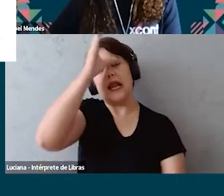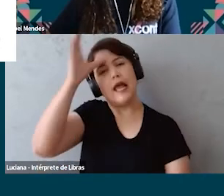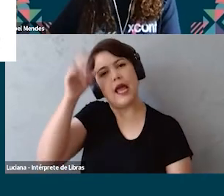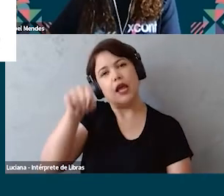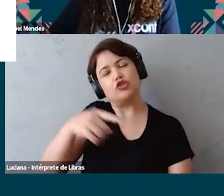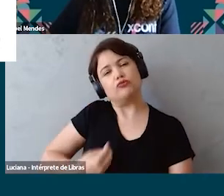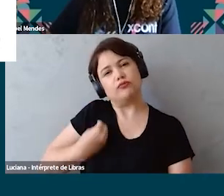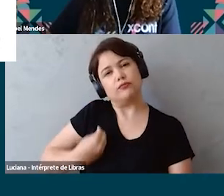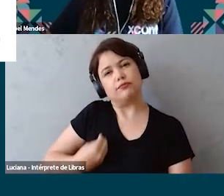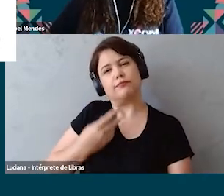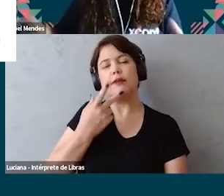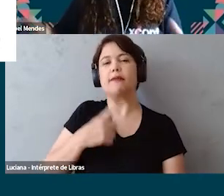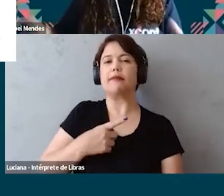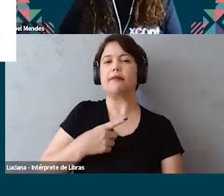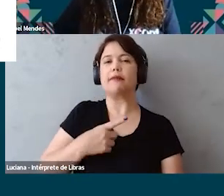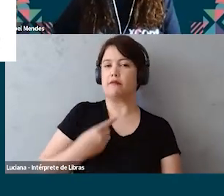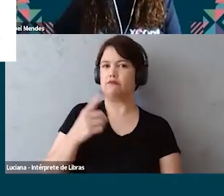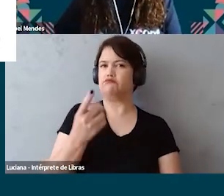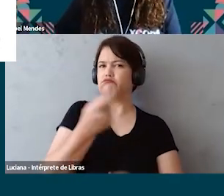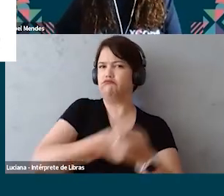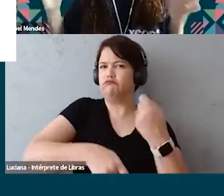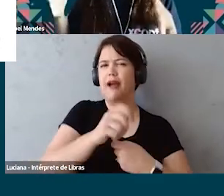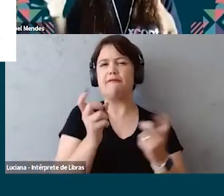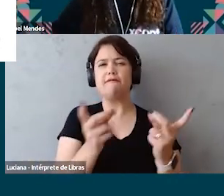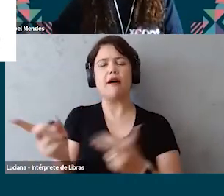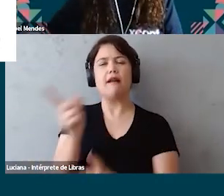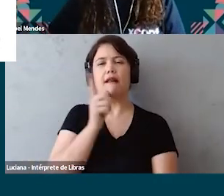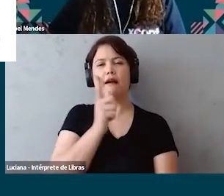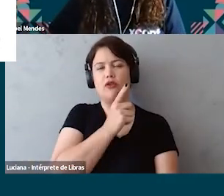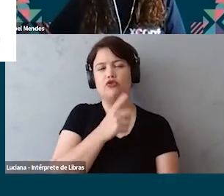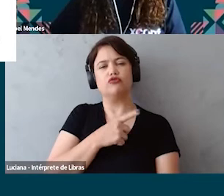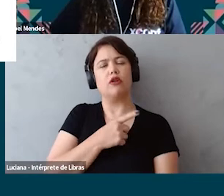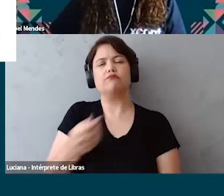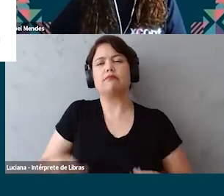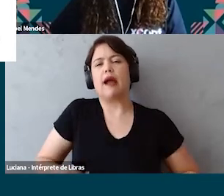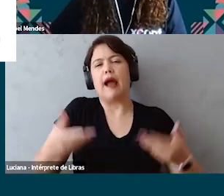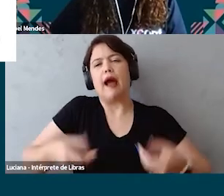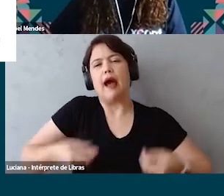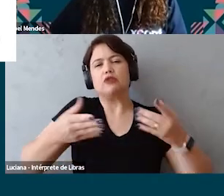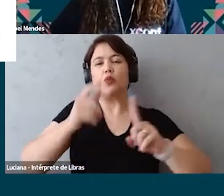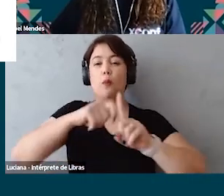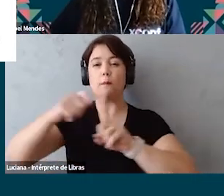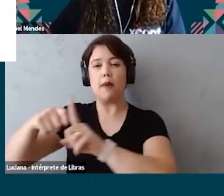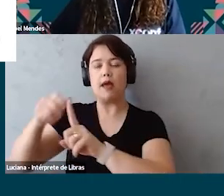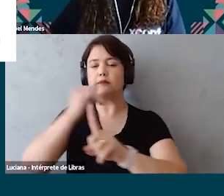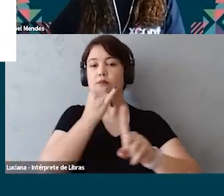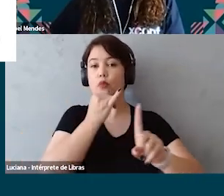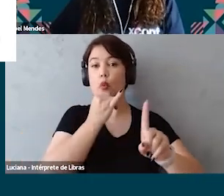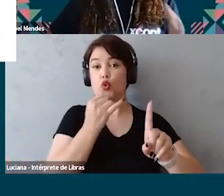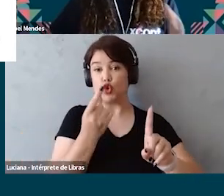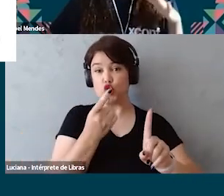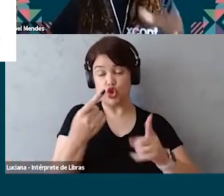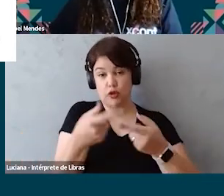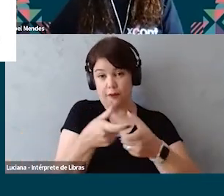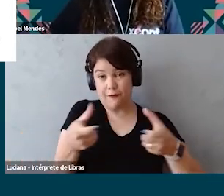Sanduba, e o Sanduba é uma rede gigantesca de fast food, de lanches, e ela tem um gasto mensal por